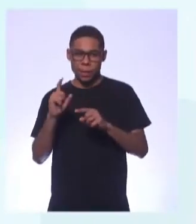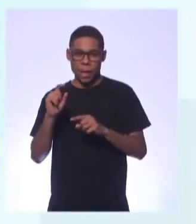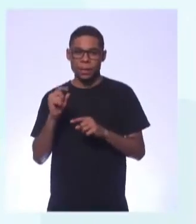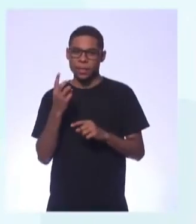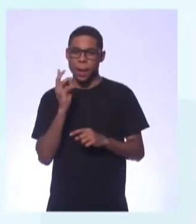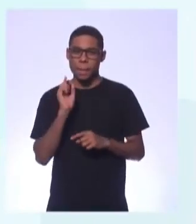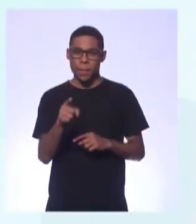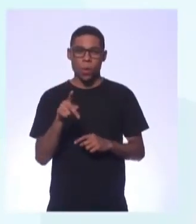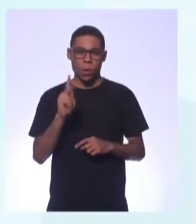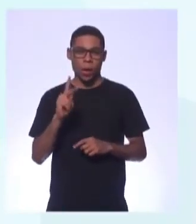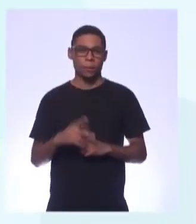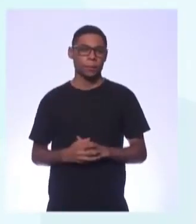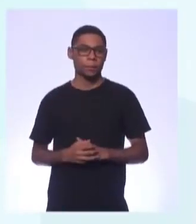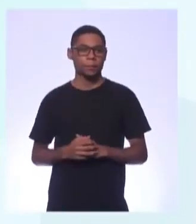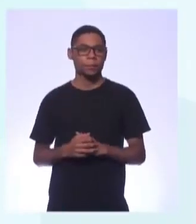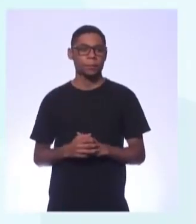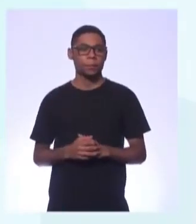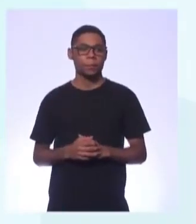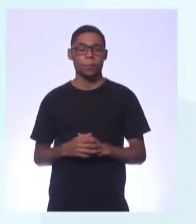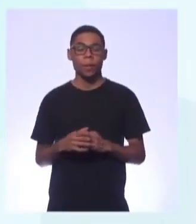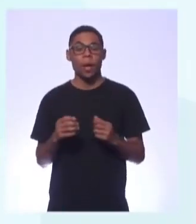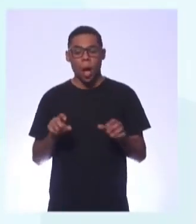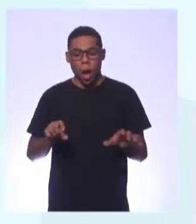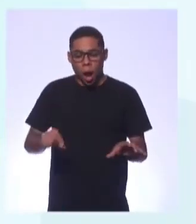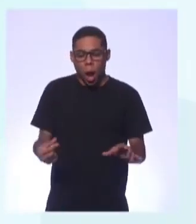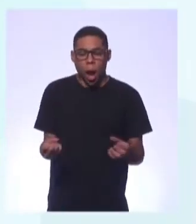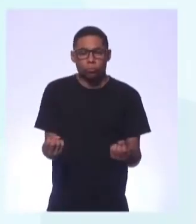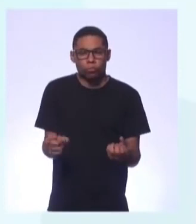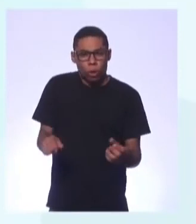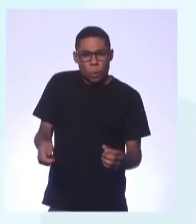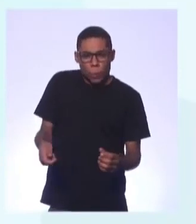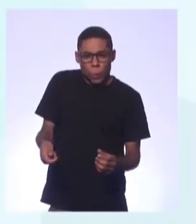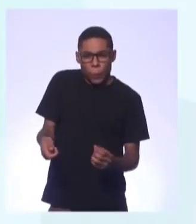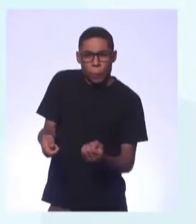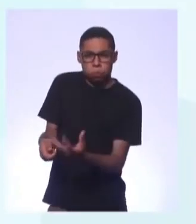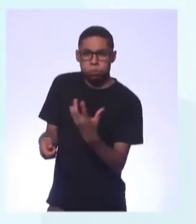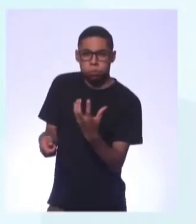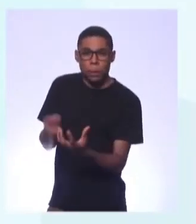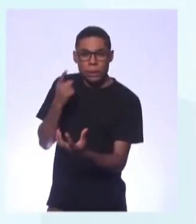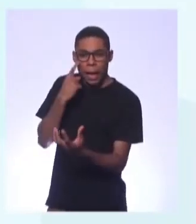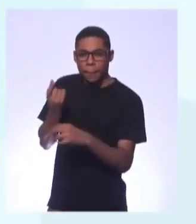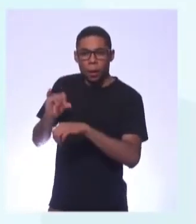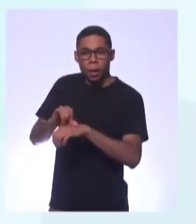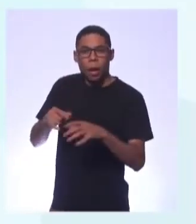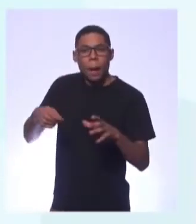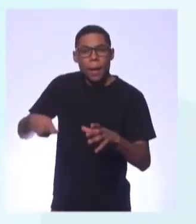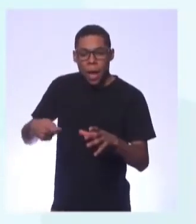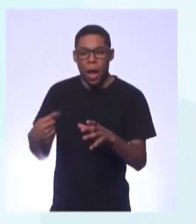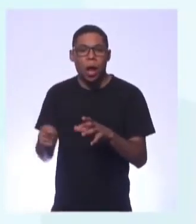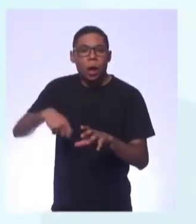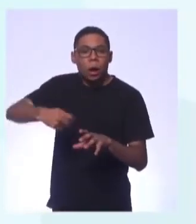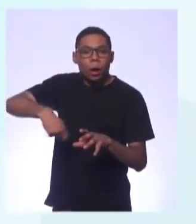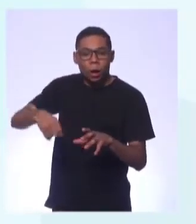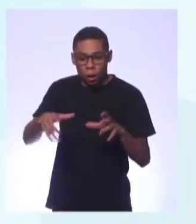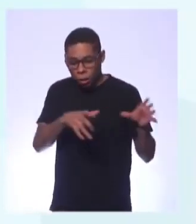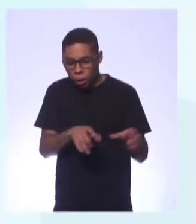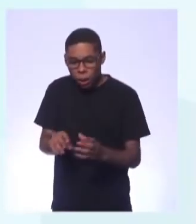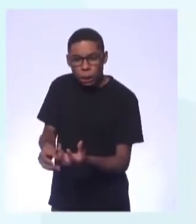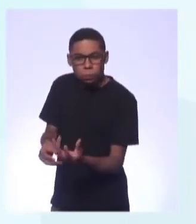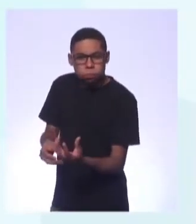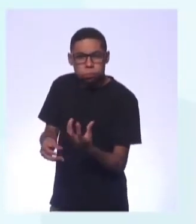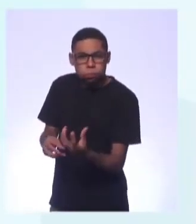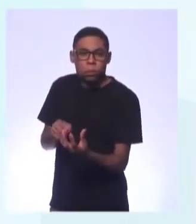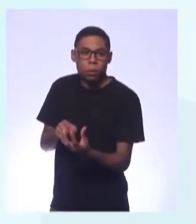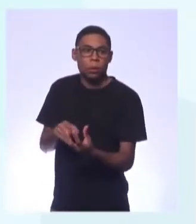aí, Kelvin, tá? Chama de um fogão, a temperatura média, né? E tá aí, ó, 1.1 vezes 10 a 3 Kelvin, tá?